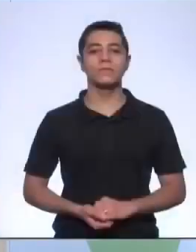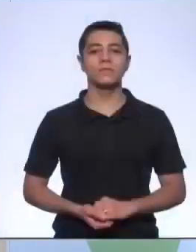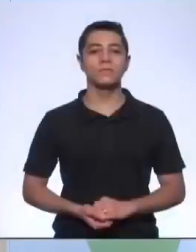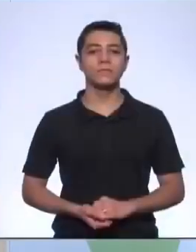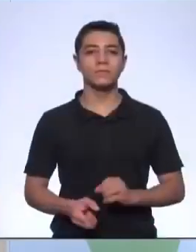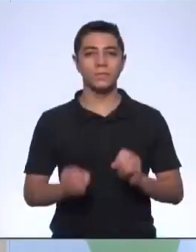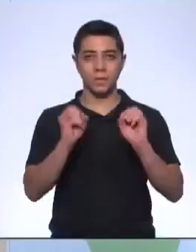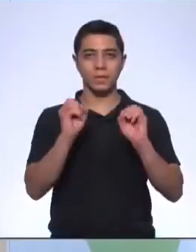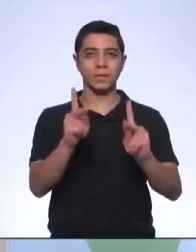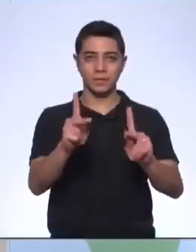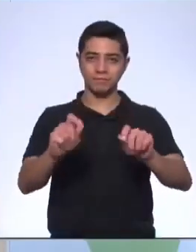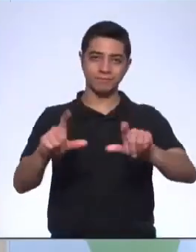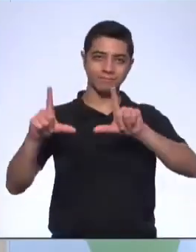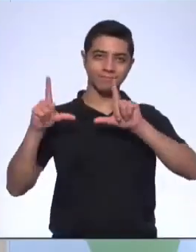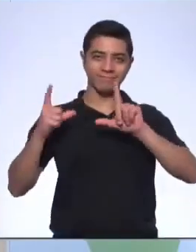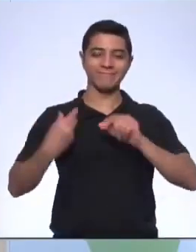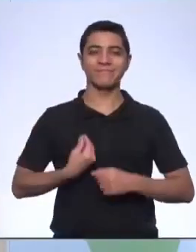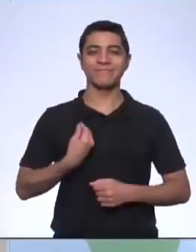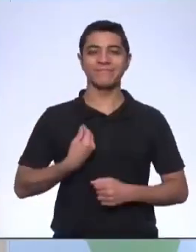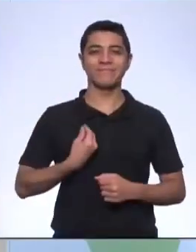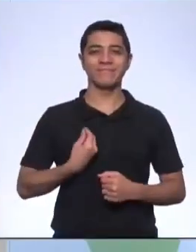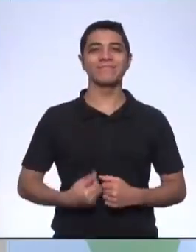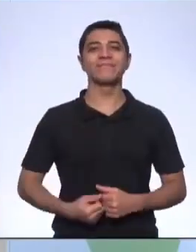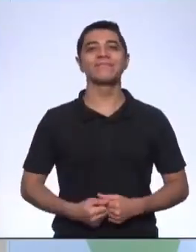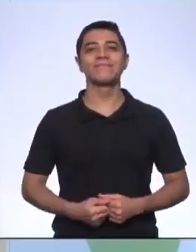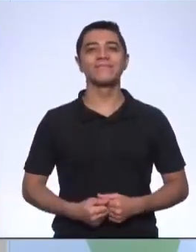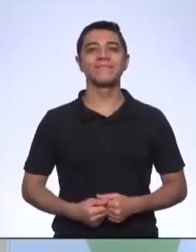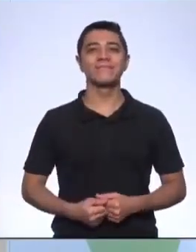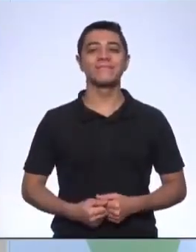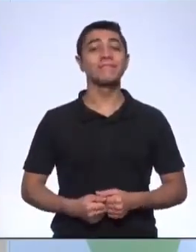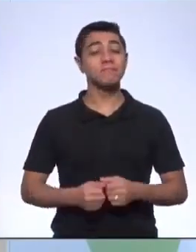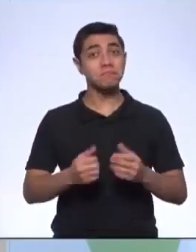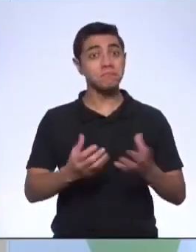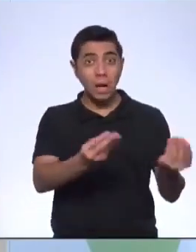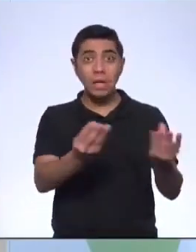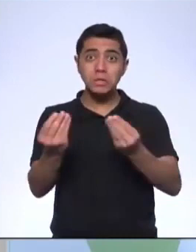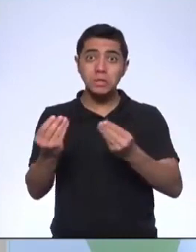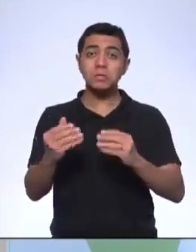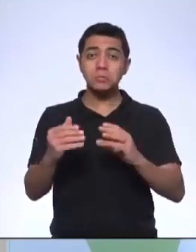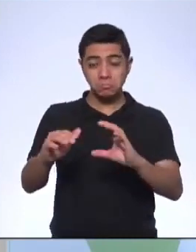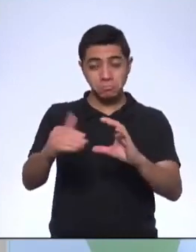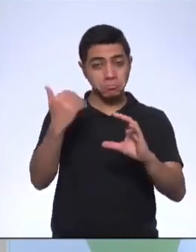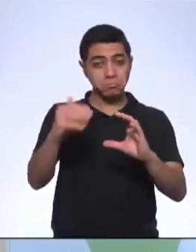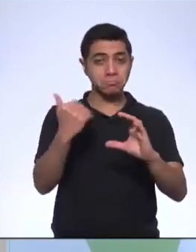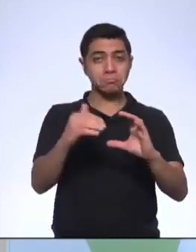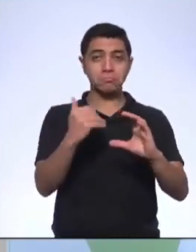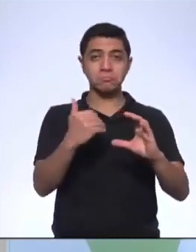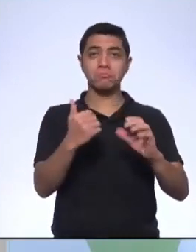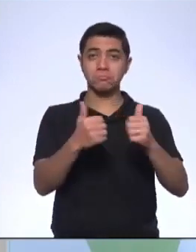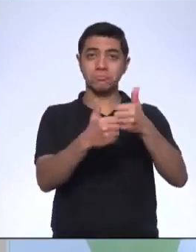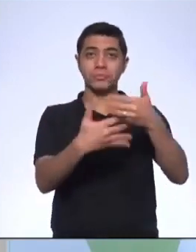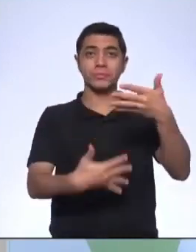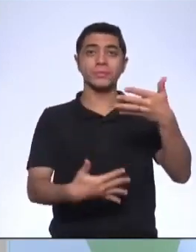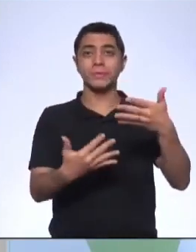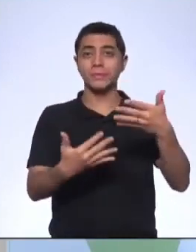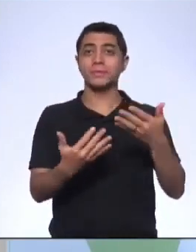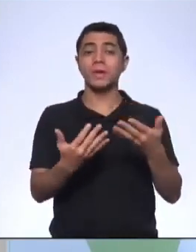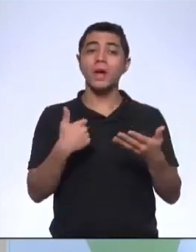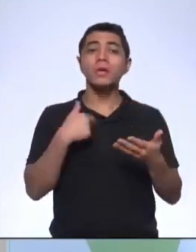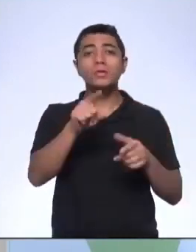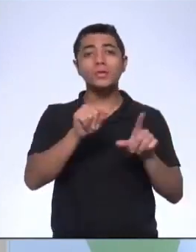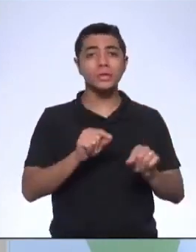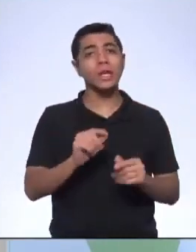Muito bem, voltamos. Bom, então tem bastante interação aqui, viu? Vou falar algumas, só que a maioria não colocou se